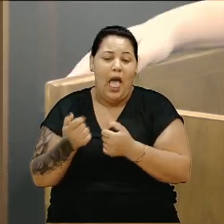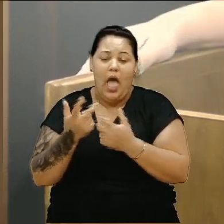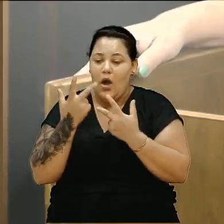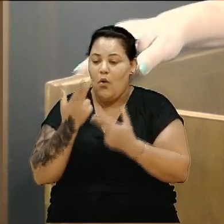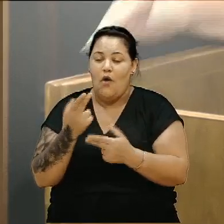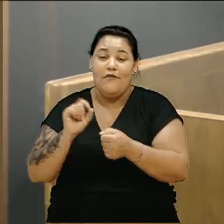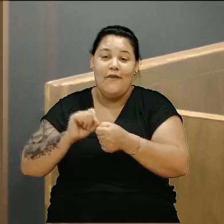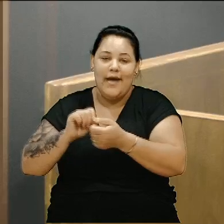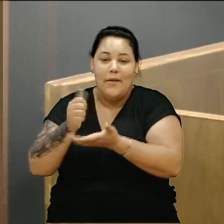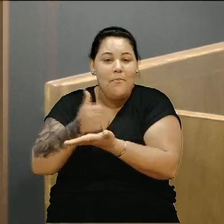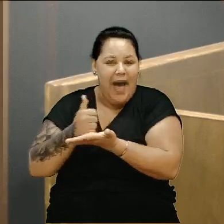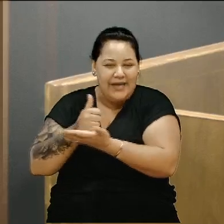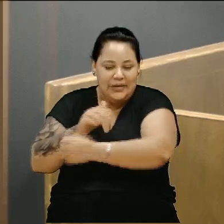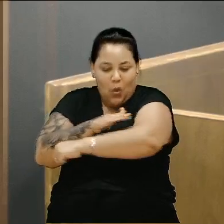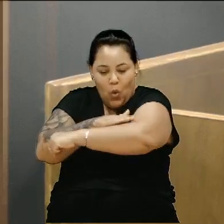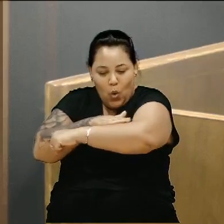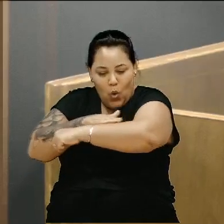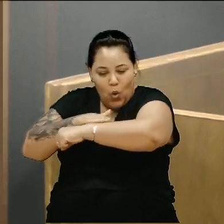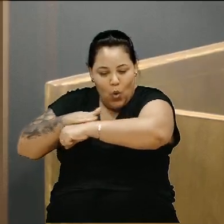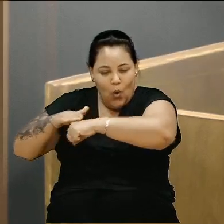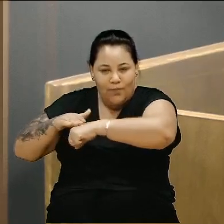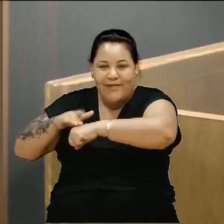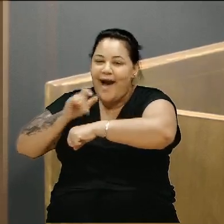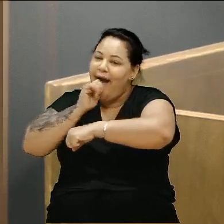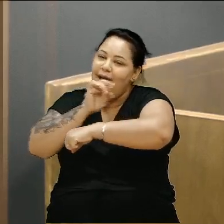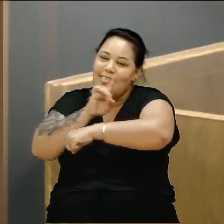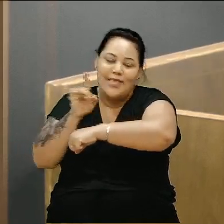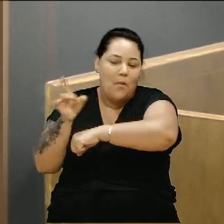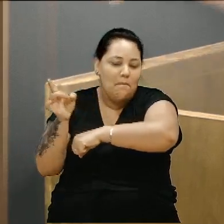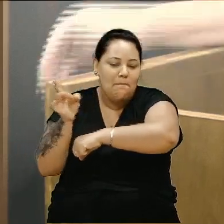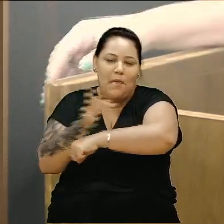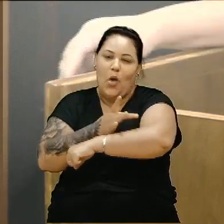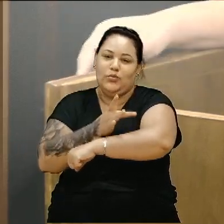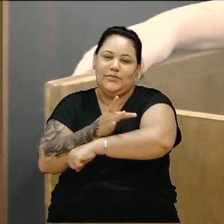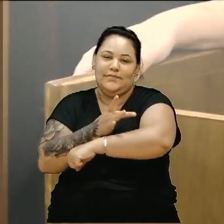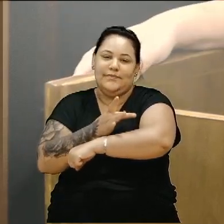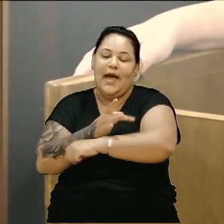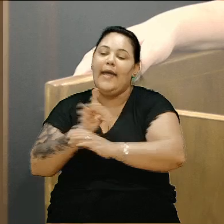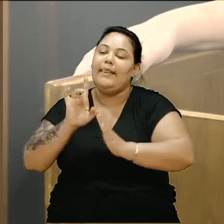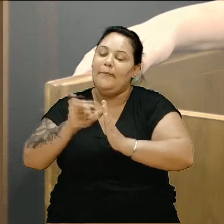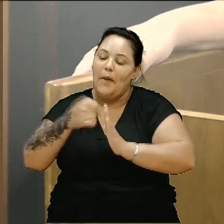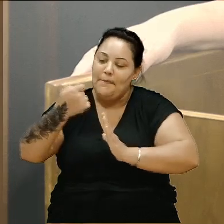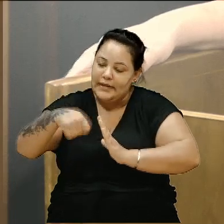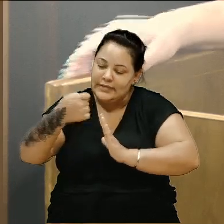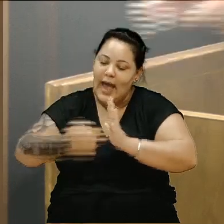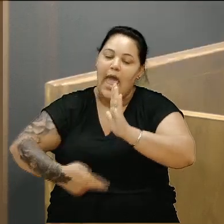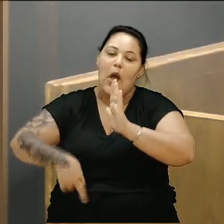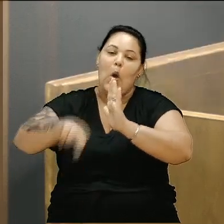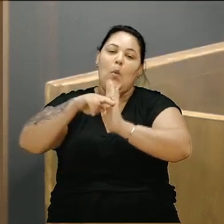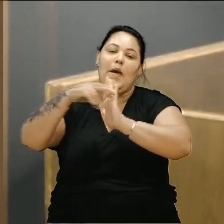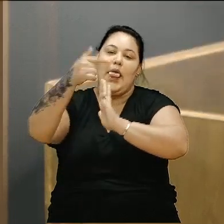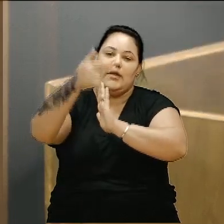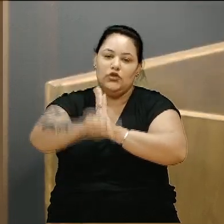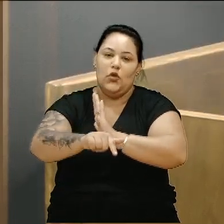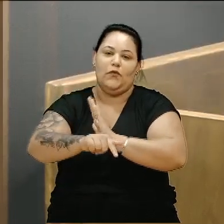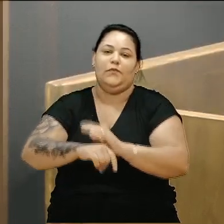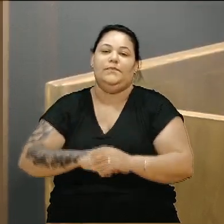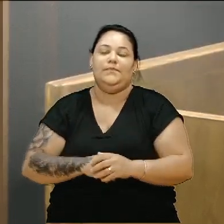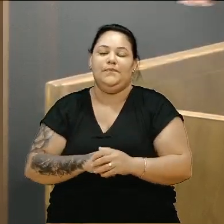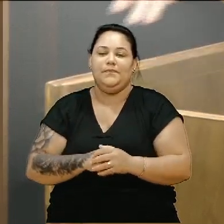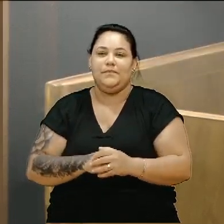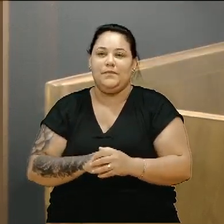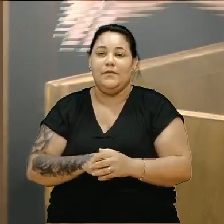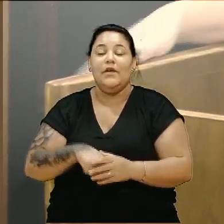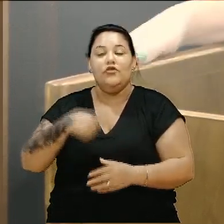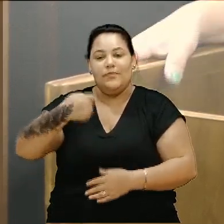do asfalto, mas não foi feito as finalizações e possivelmente daí terá que fazer intervenções viárias ali. A